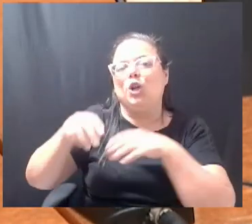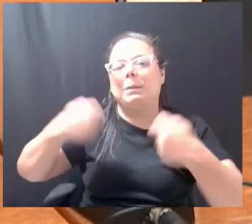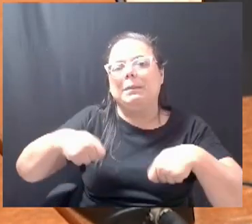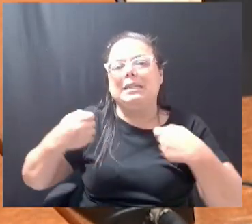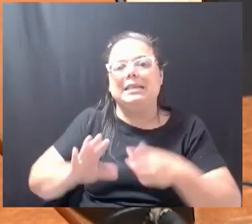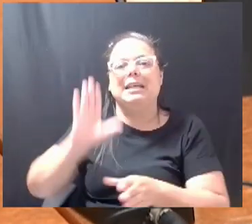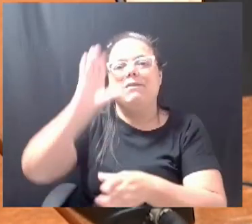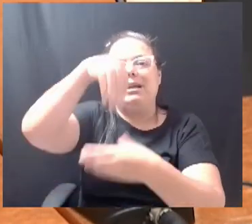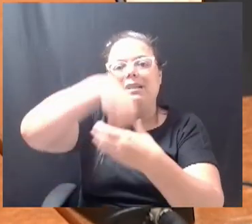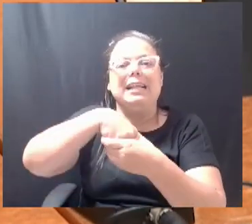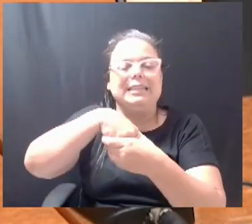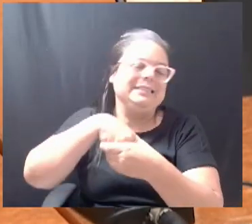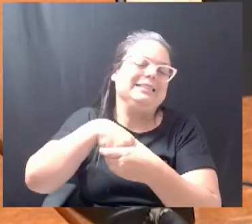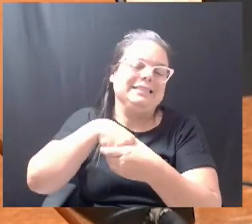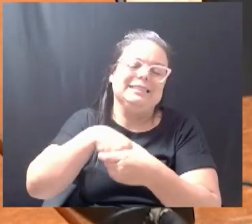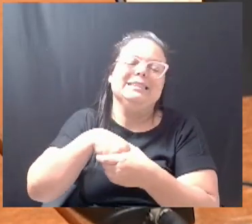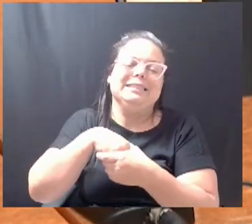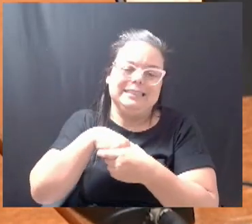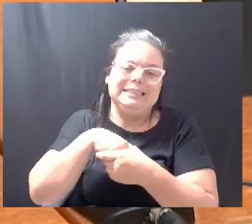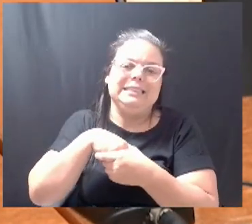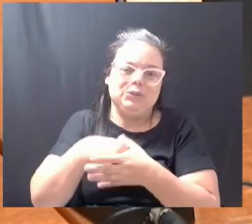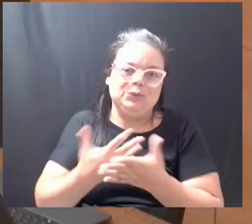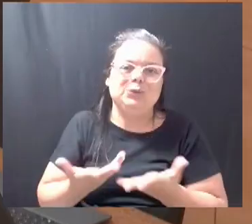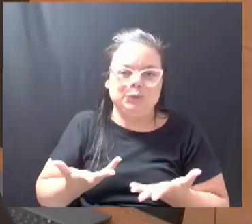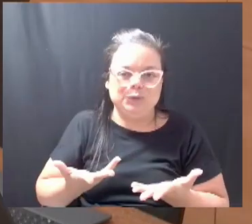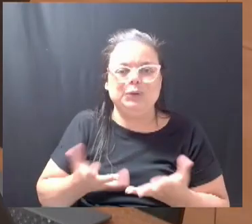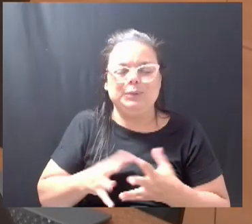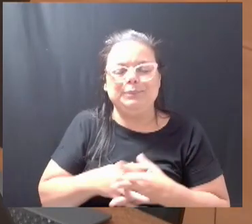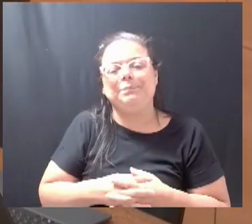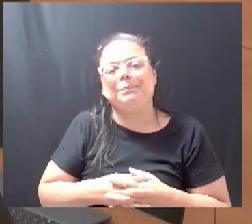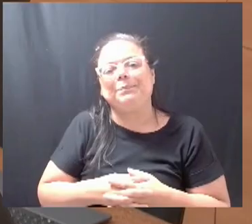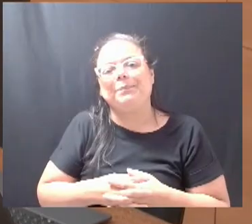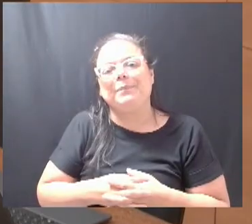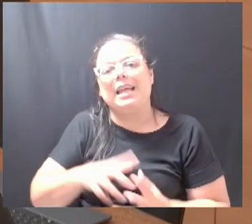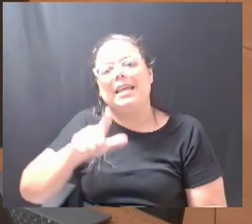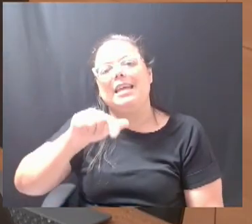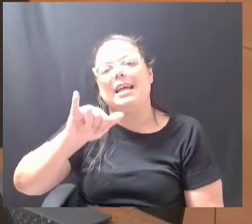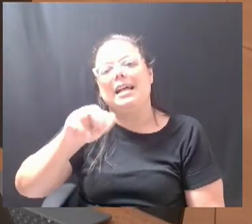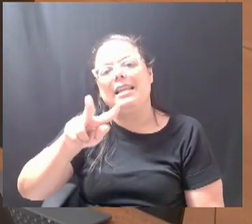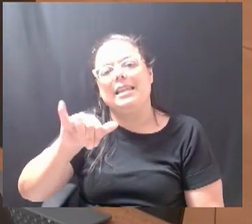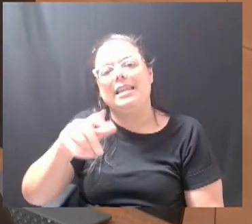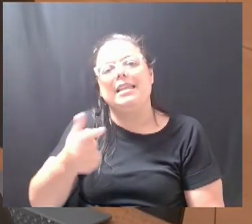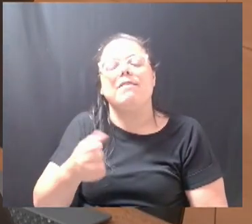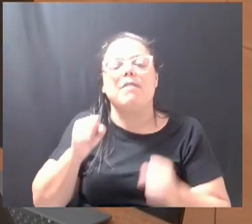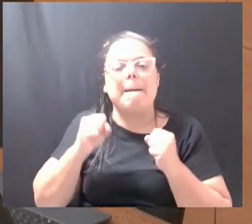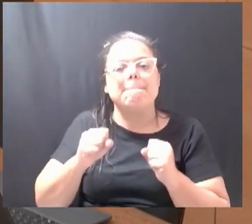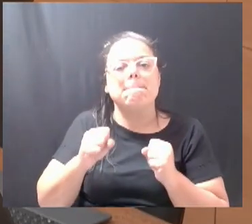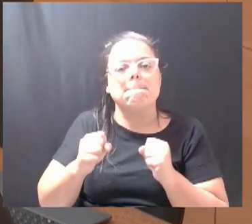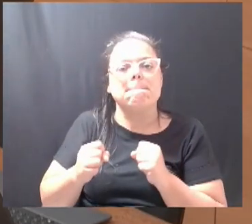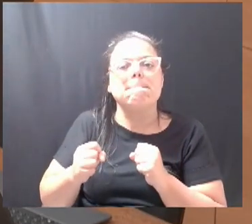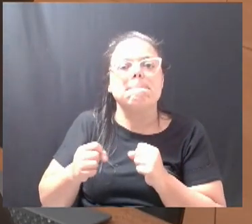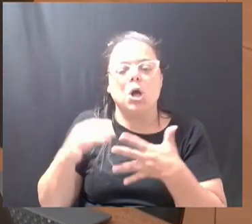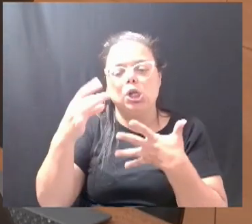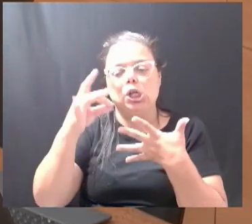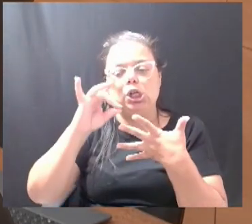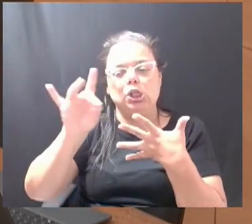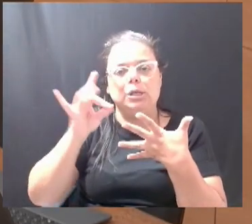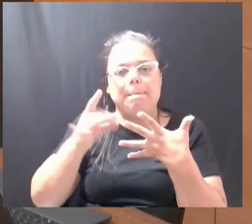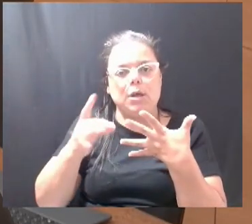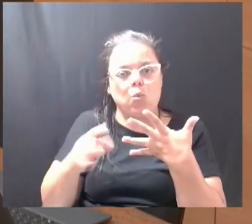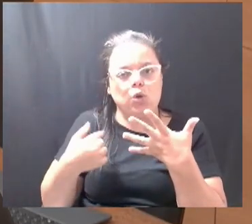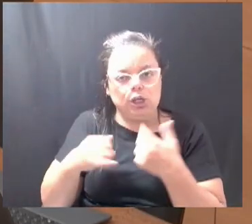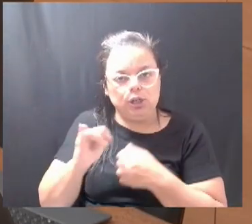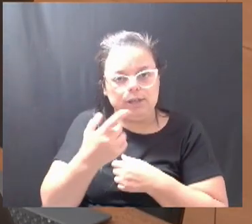certeza, desse processo. E a Lívia pode me corrigir se eu tiver equivocado. Em gagueira,